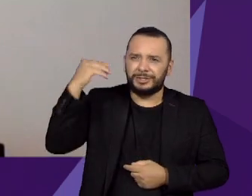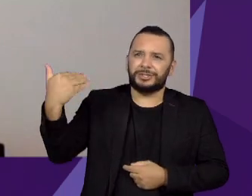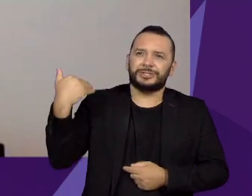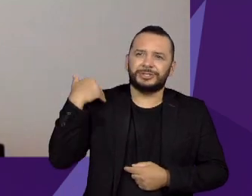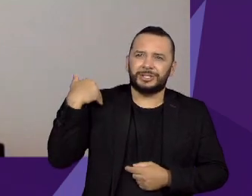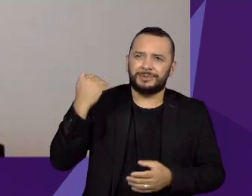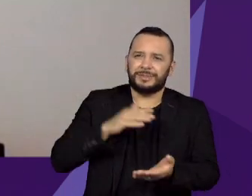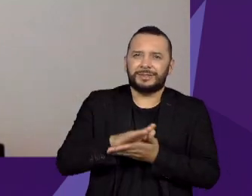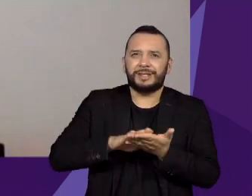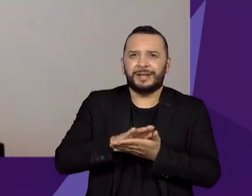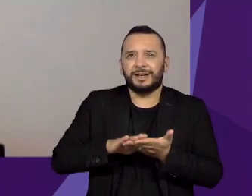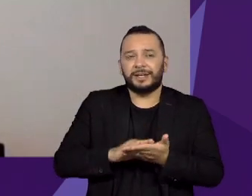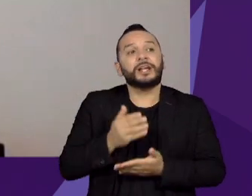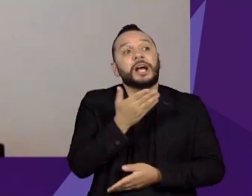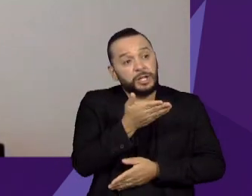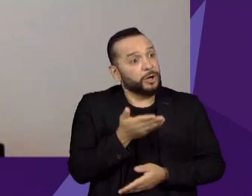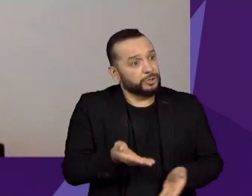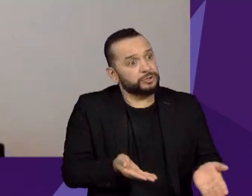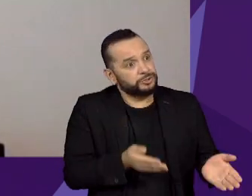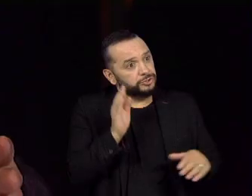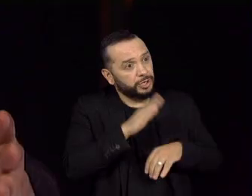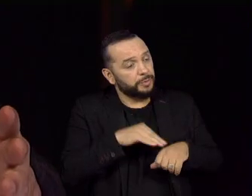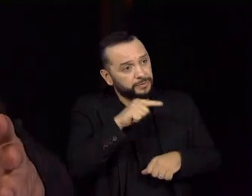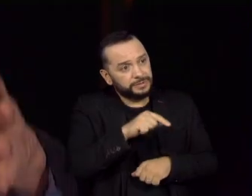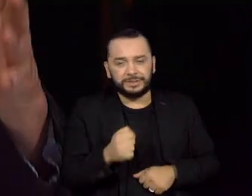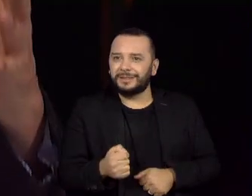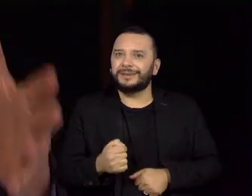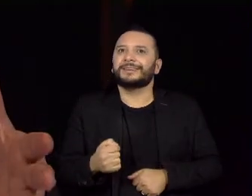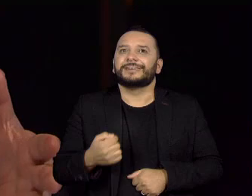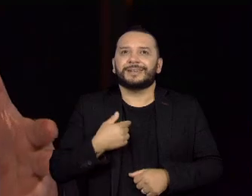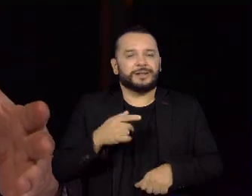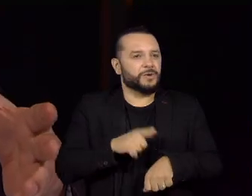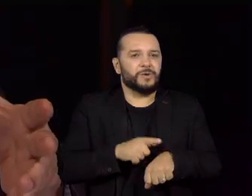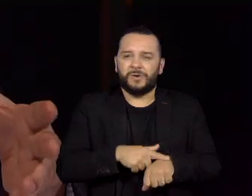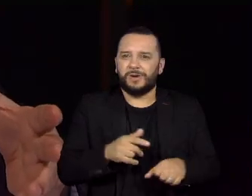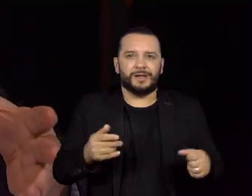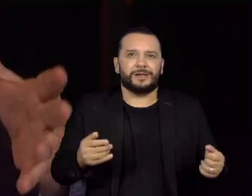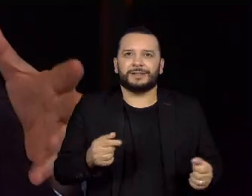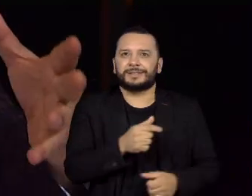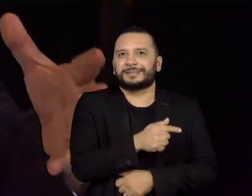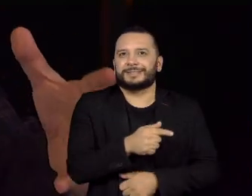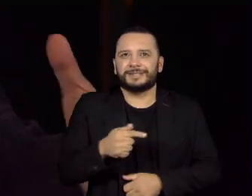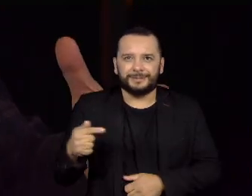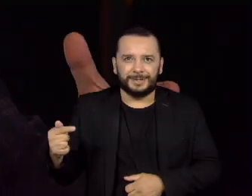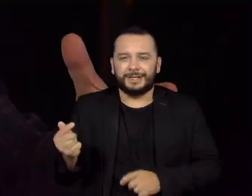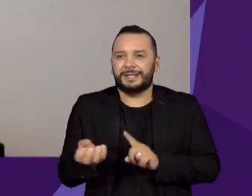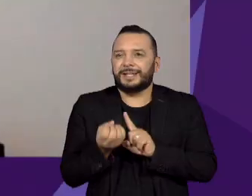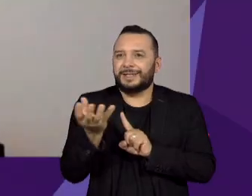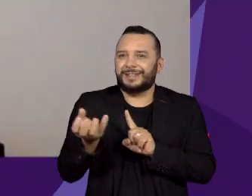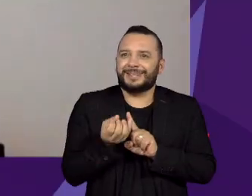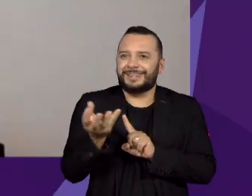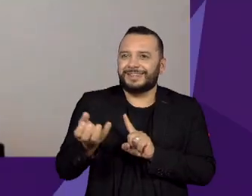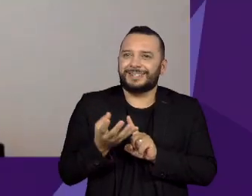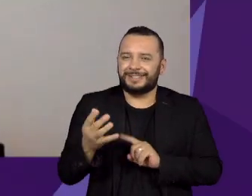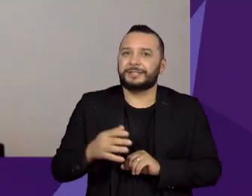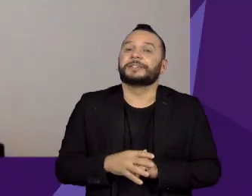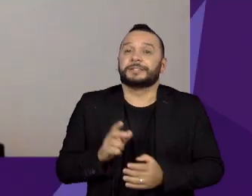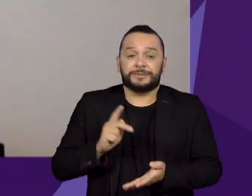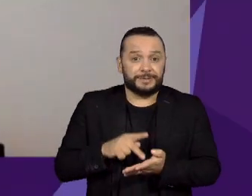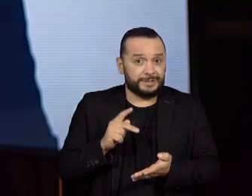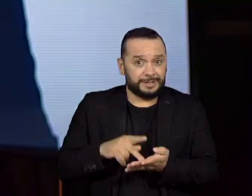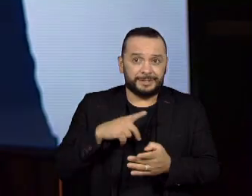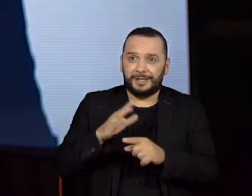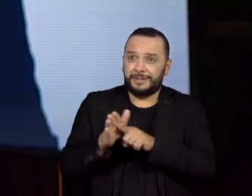chamaram, eu falei, putz, olha aí, chegou a hora. Não, chegou a hora exatamente na semana e essa semana, com essa história da CPI...